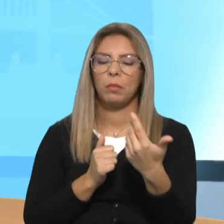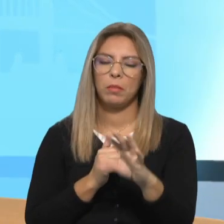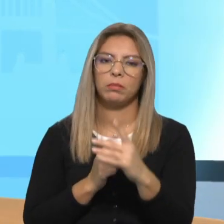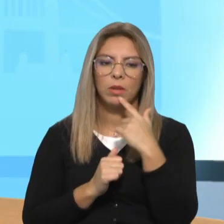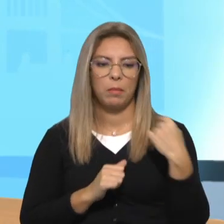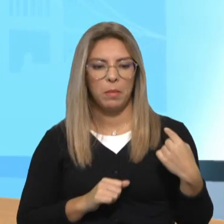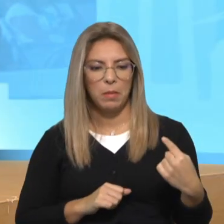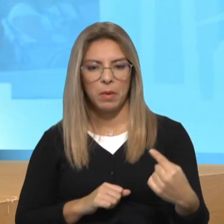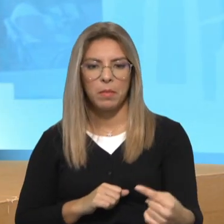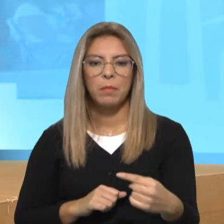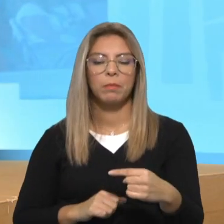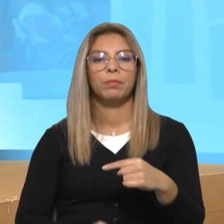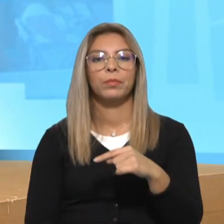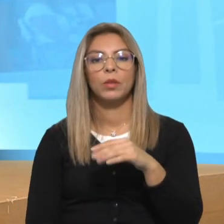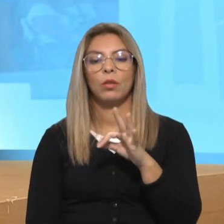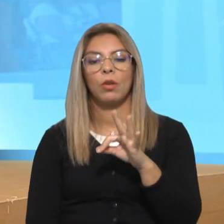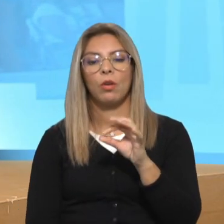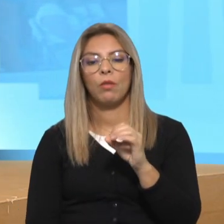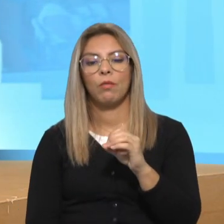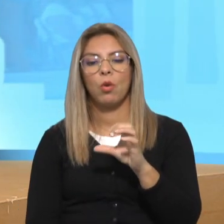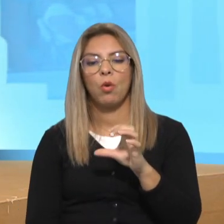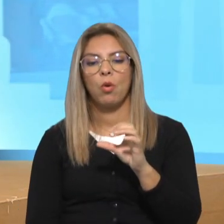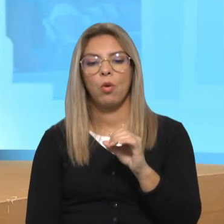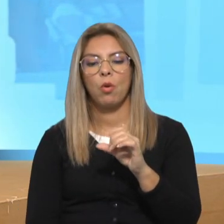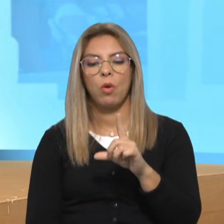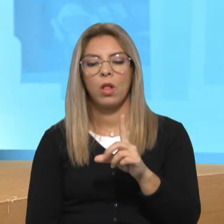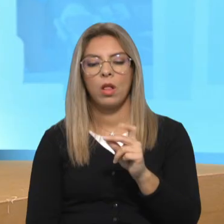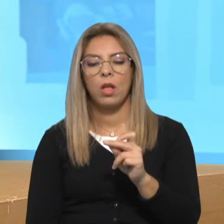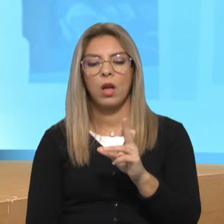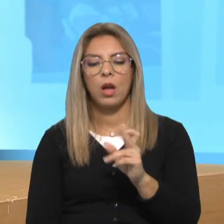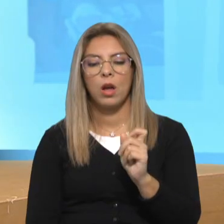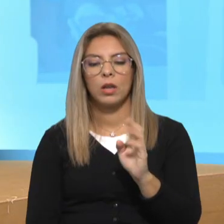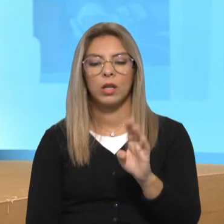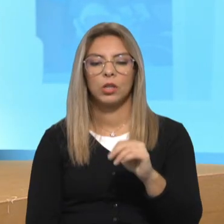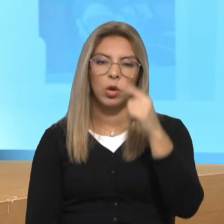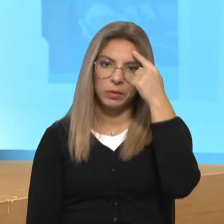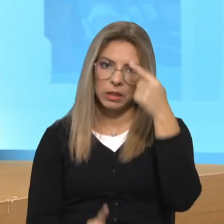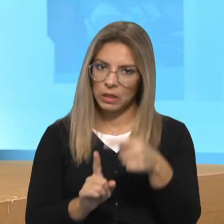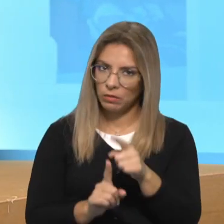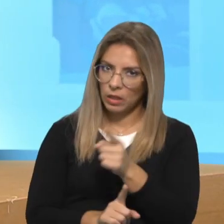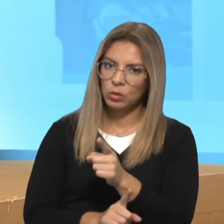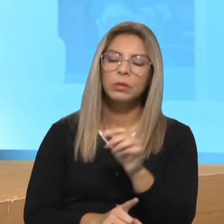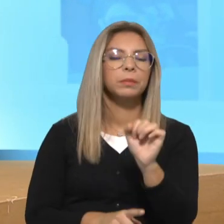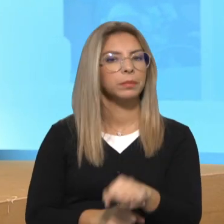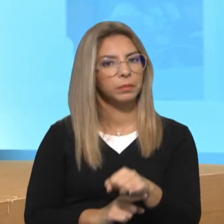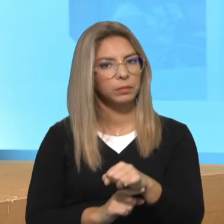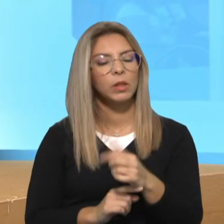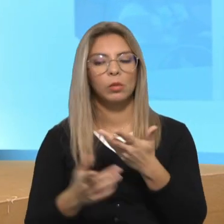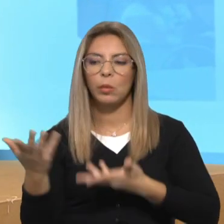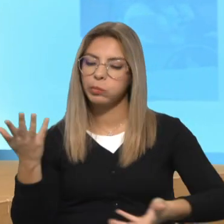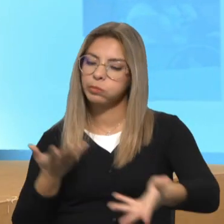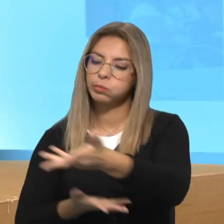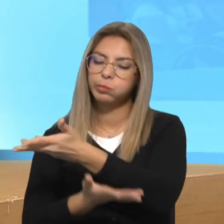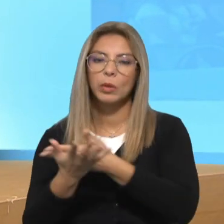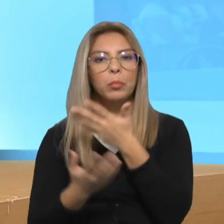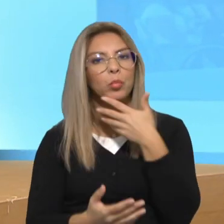Movimentos Focolares, é essa experiência de facto que acontece? Cada um ser o tudo do outro. Exatamente. E esta é uma experiência muito bonita, quando de facto,